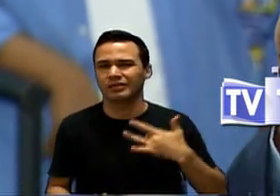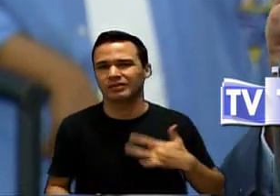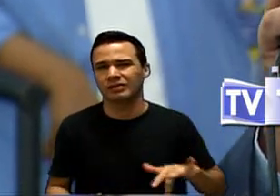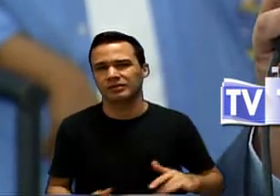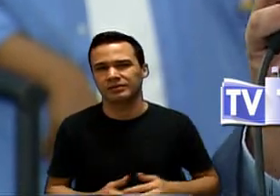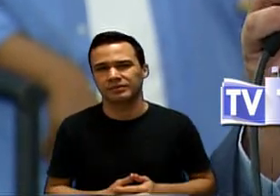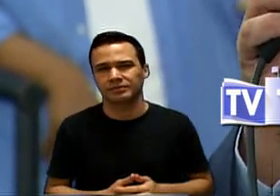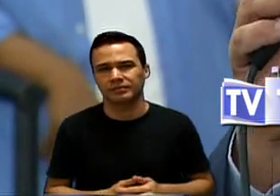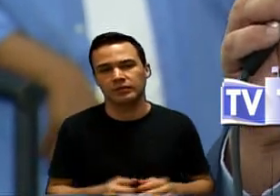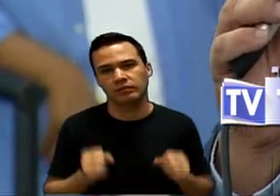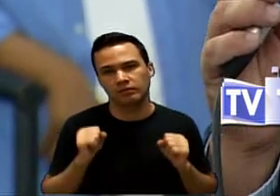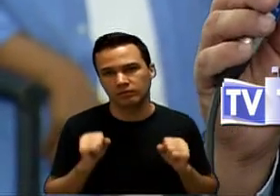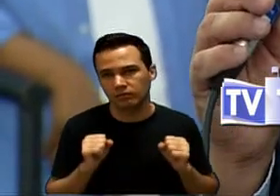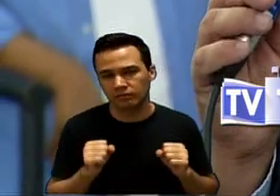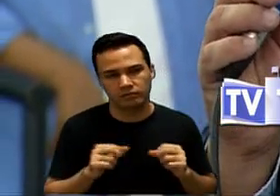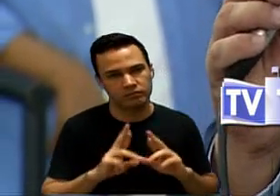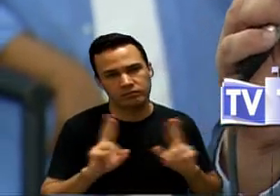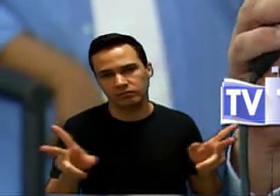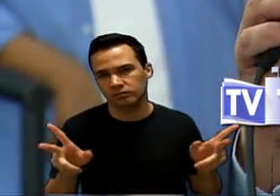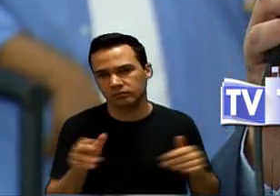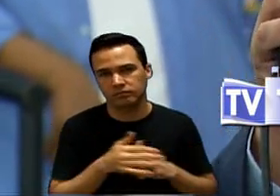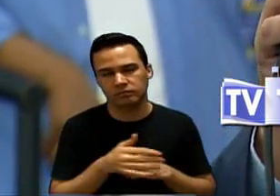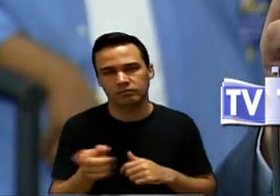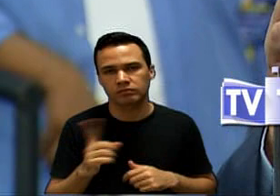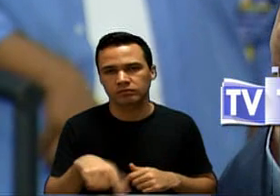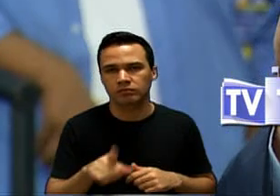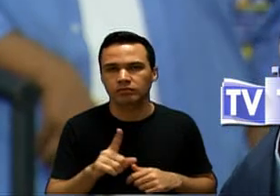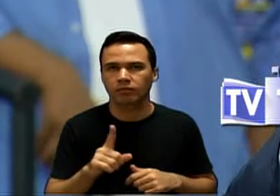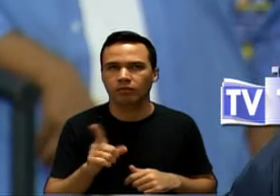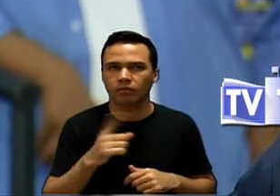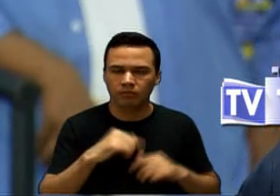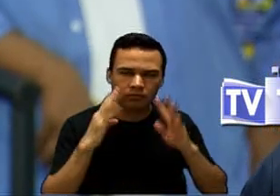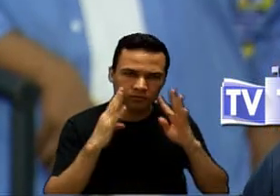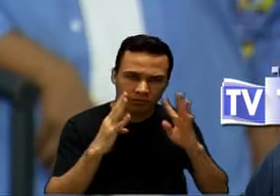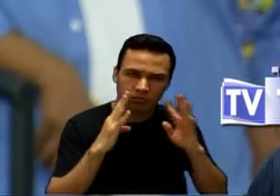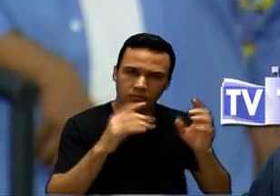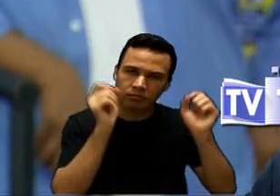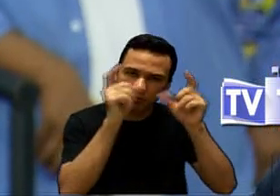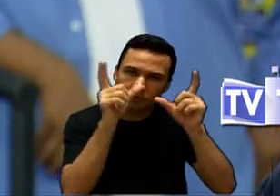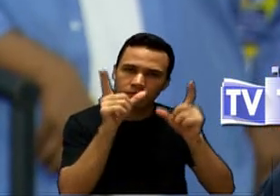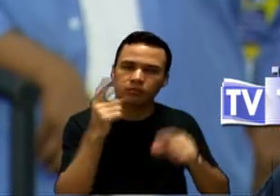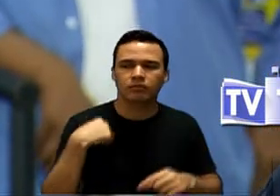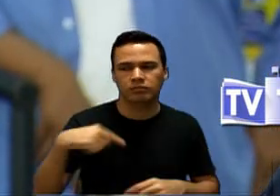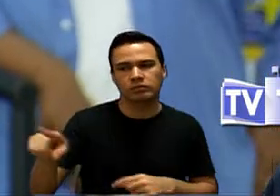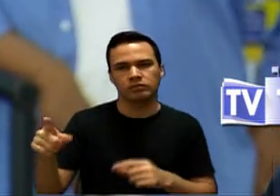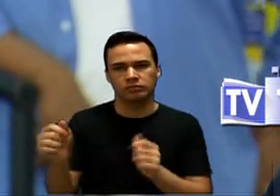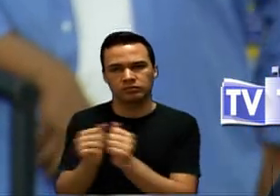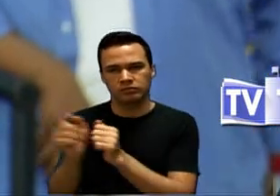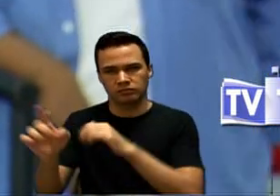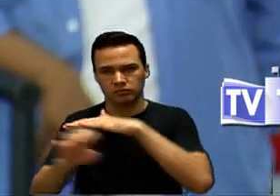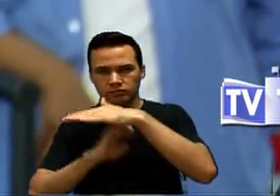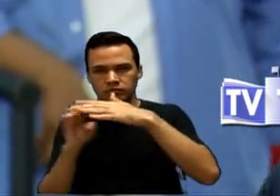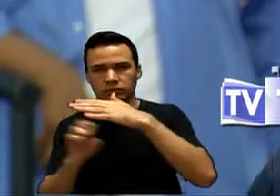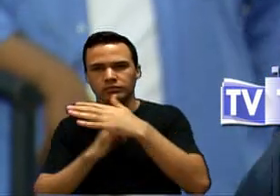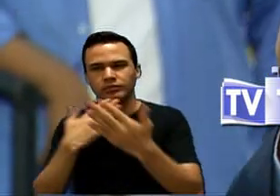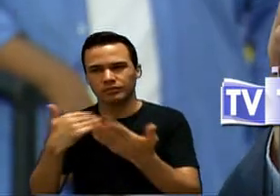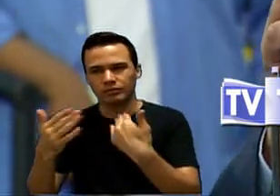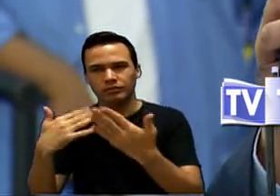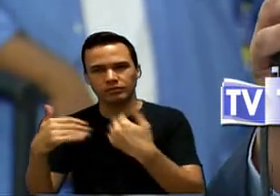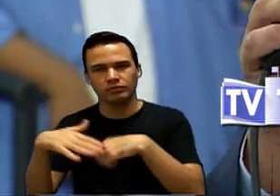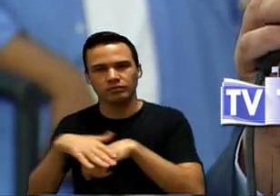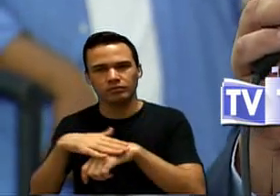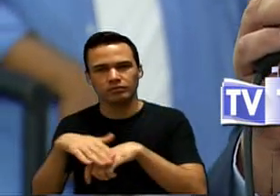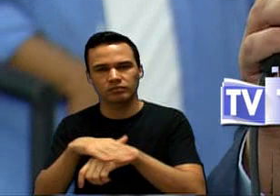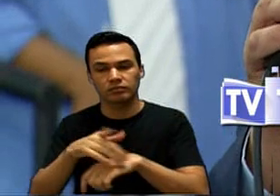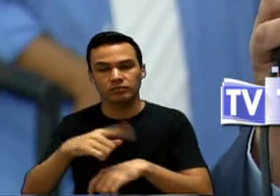ele, tá? Poderiam ter feito de outra forma, estamos atentos a essa questão, estarei indo direto lá na empresa para conversar com a responsável, lá